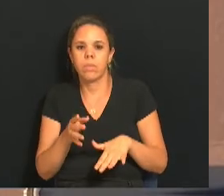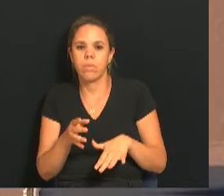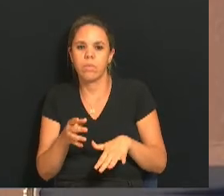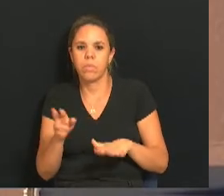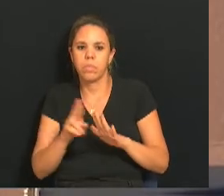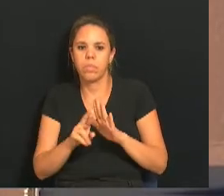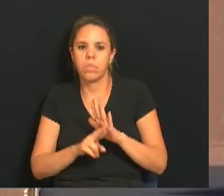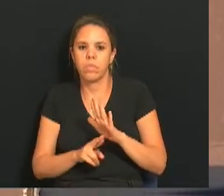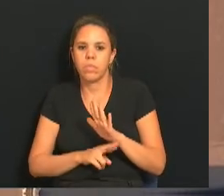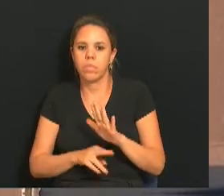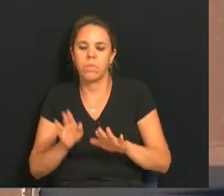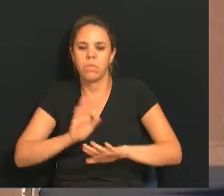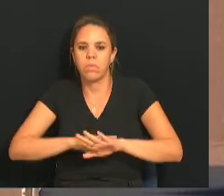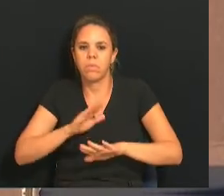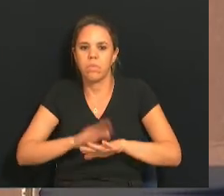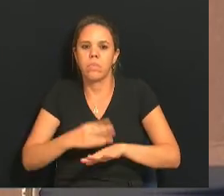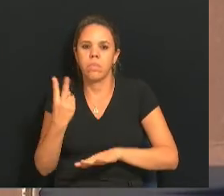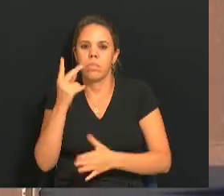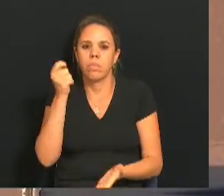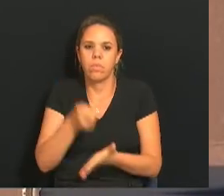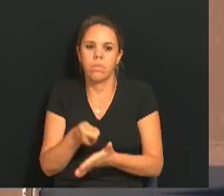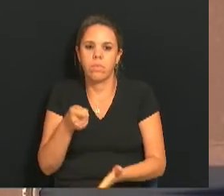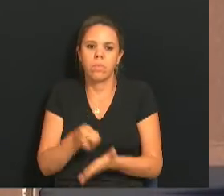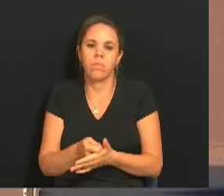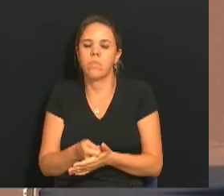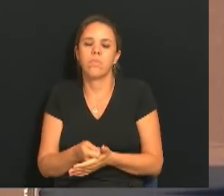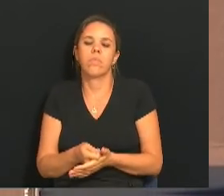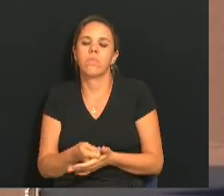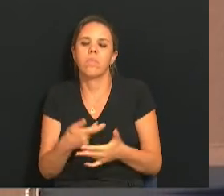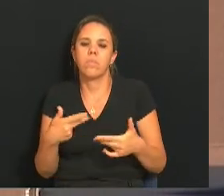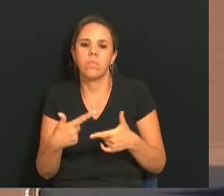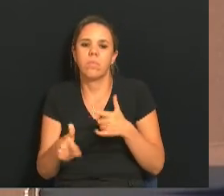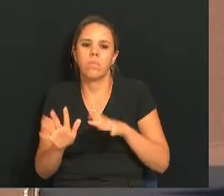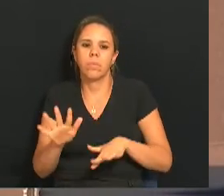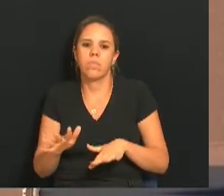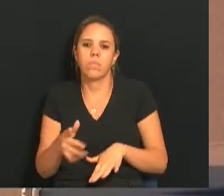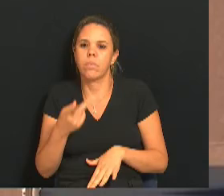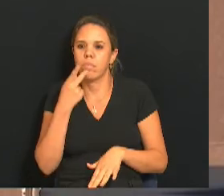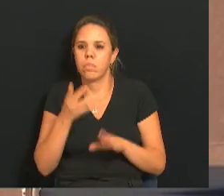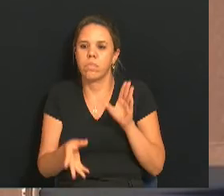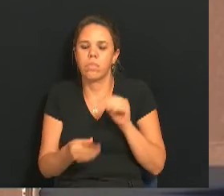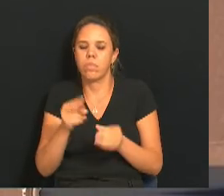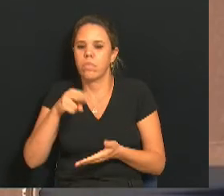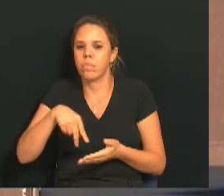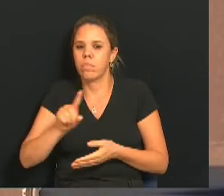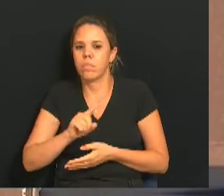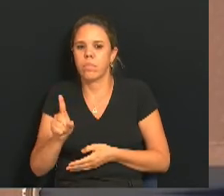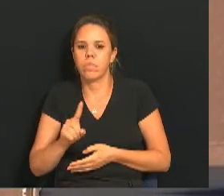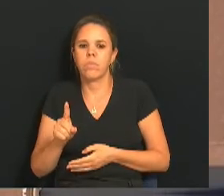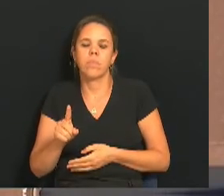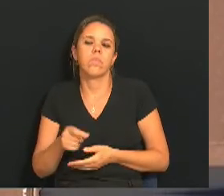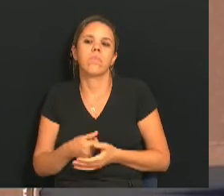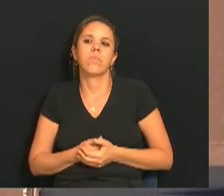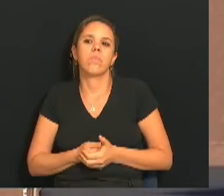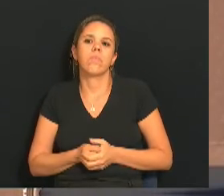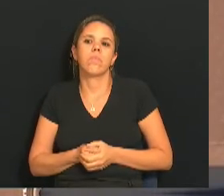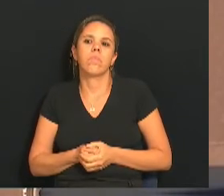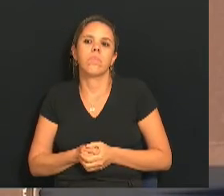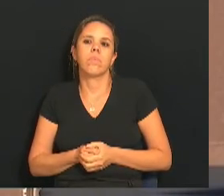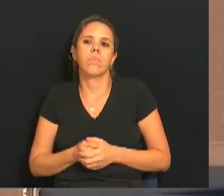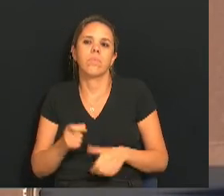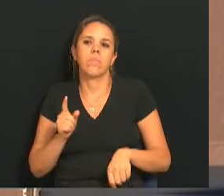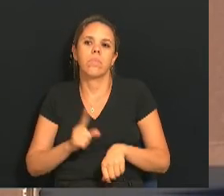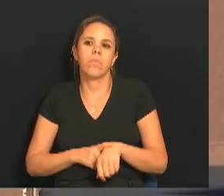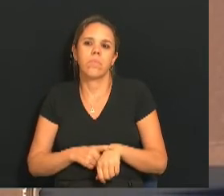doutrinação, ideologização, etc. O que eu não vou fazer a leitura inteira do relatório, até pelo avançar da hora,